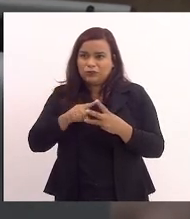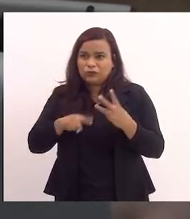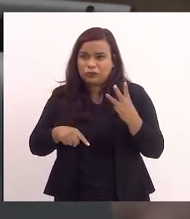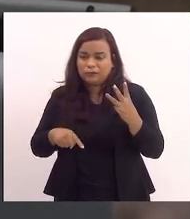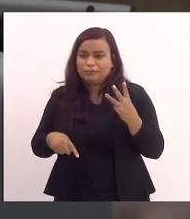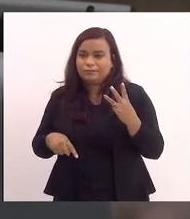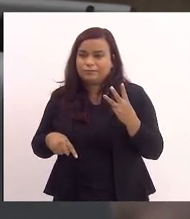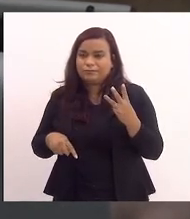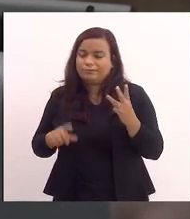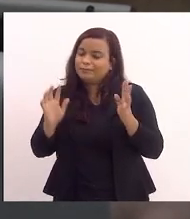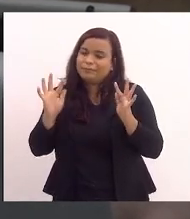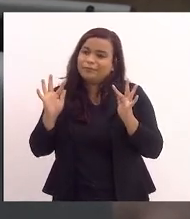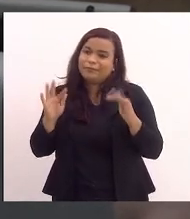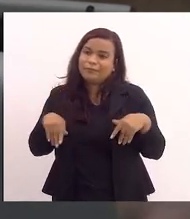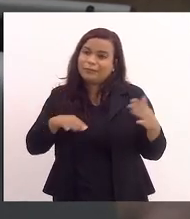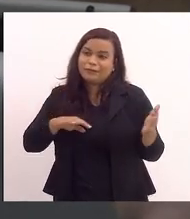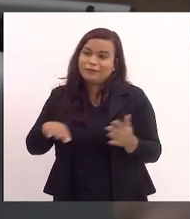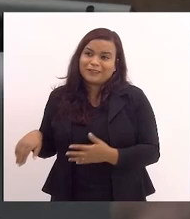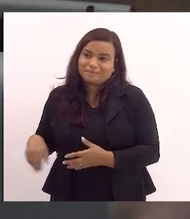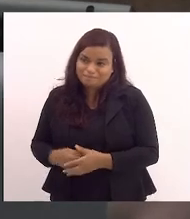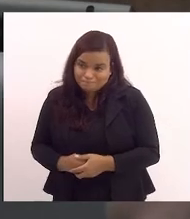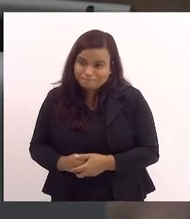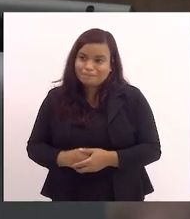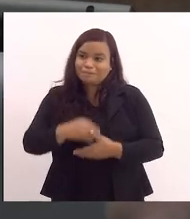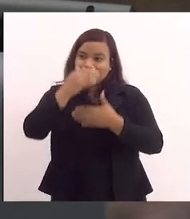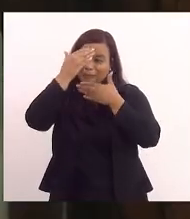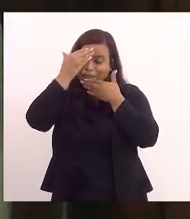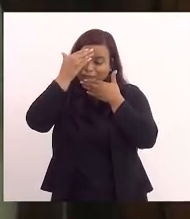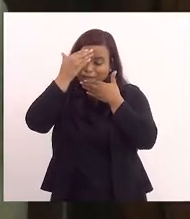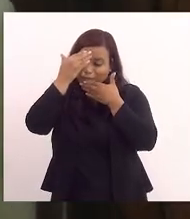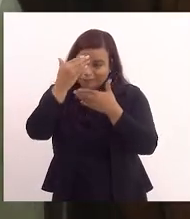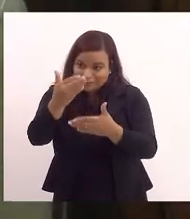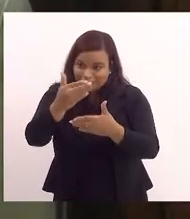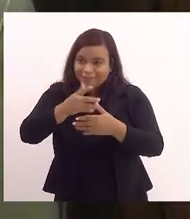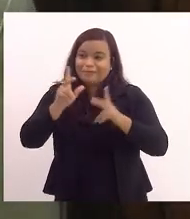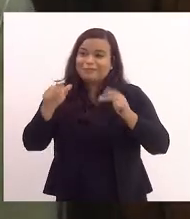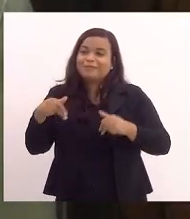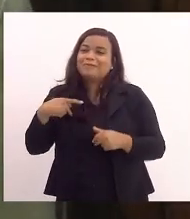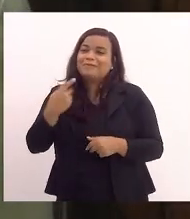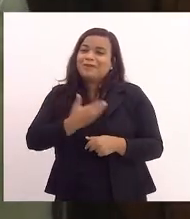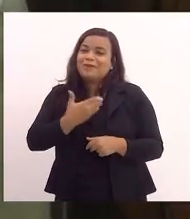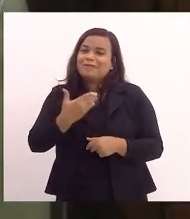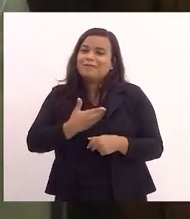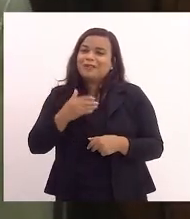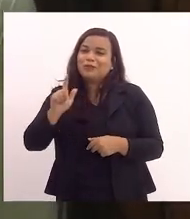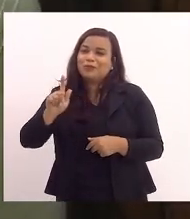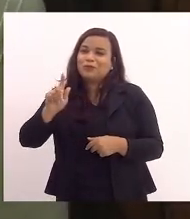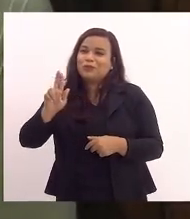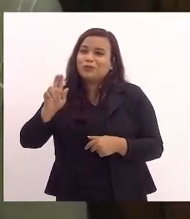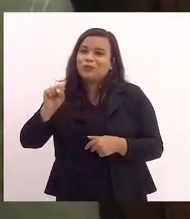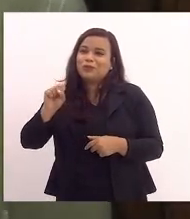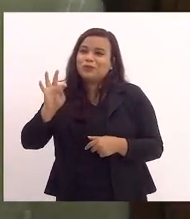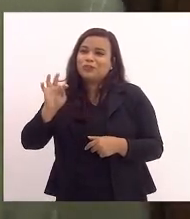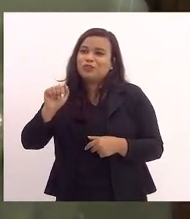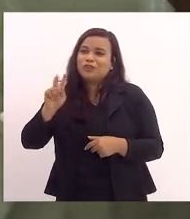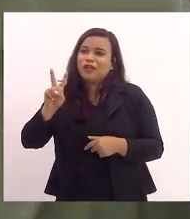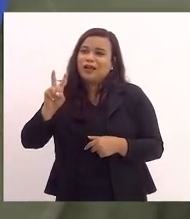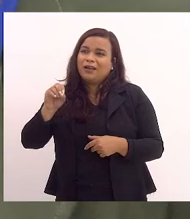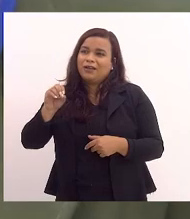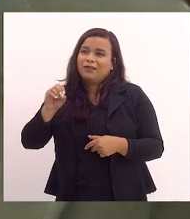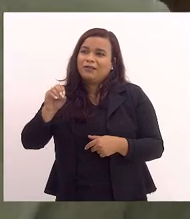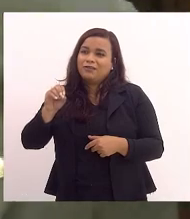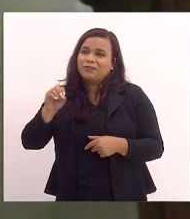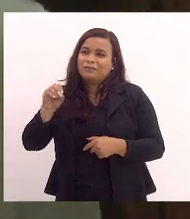Enfim, muito obrigado. E como diria um amigo meu, Gustavo, fogo nos racistas.